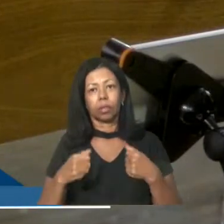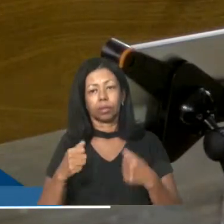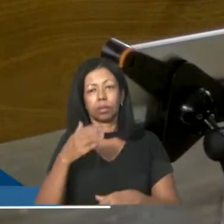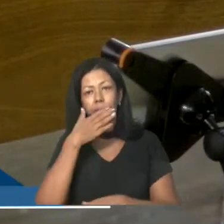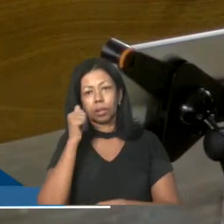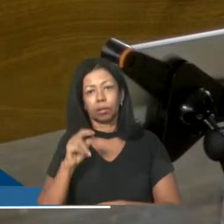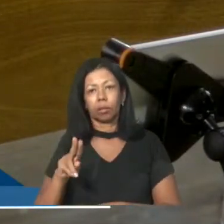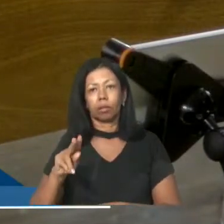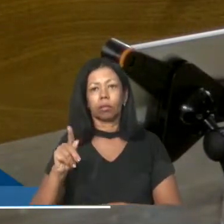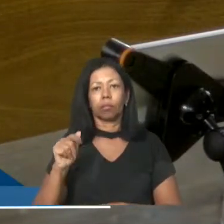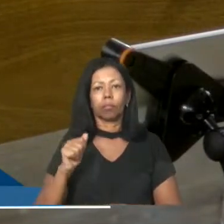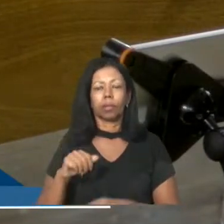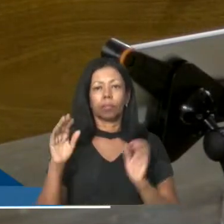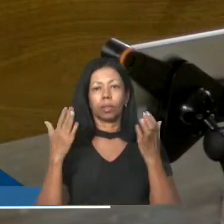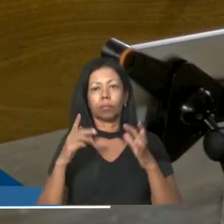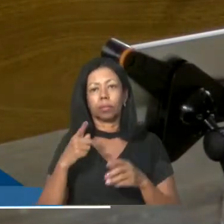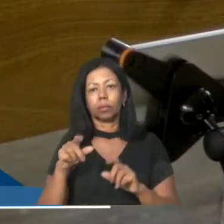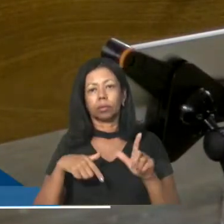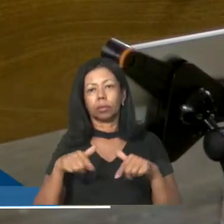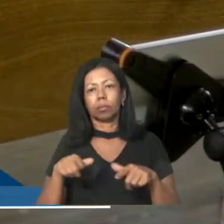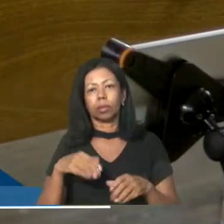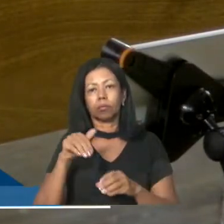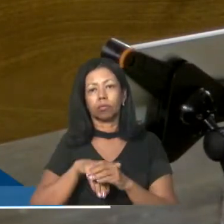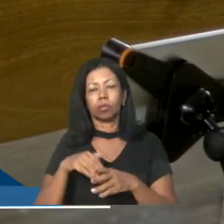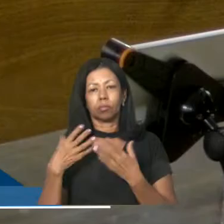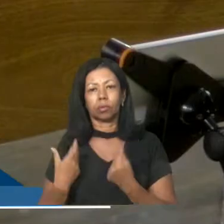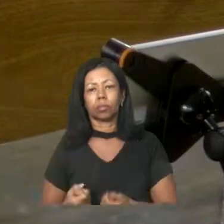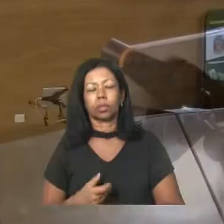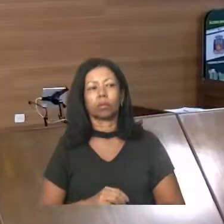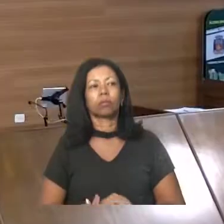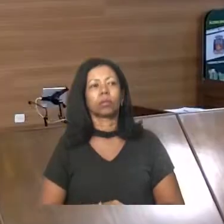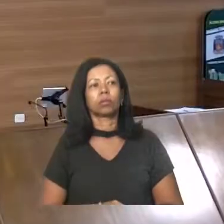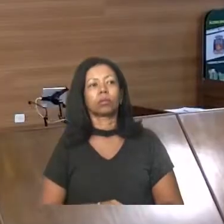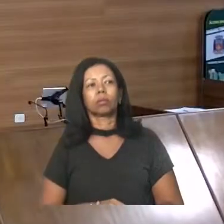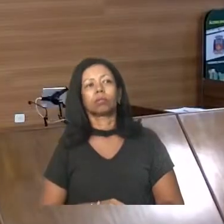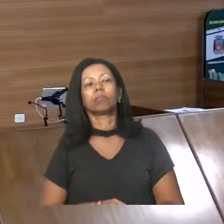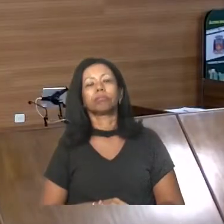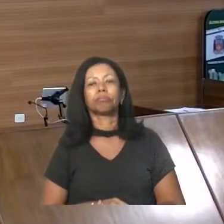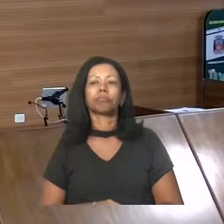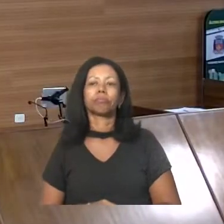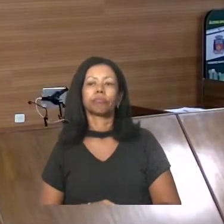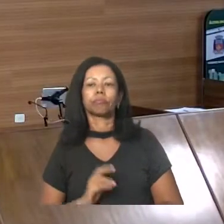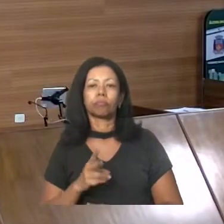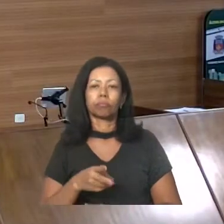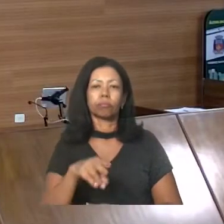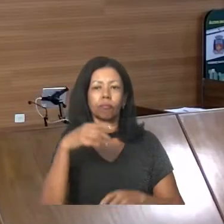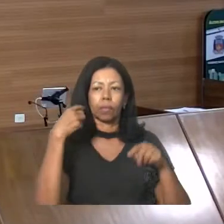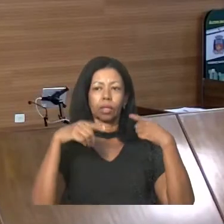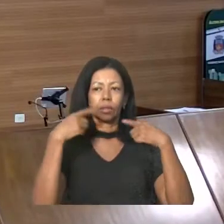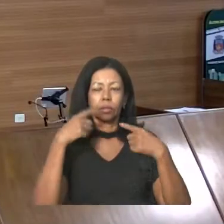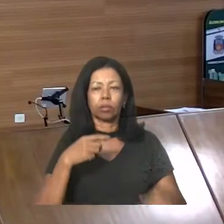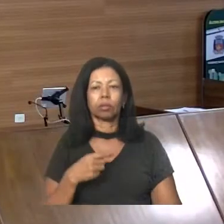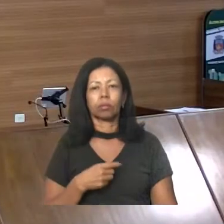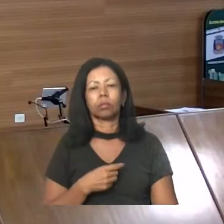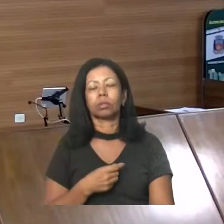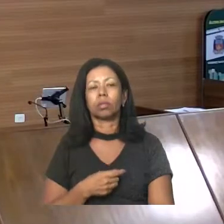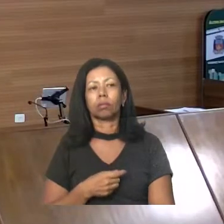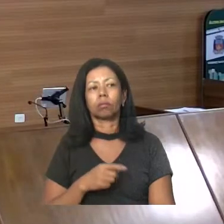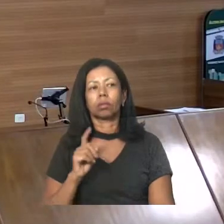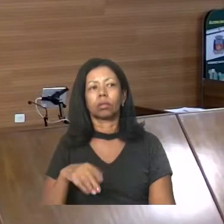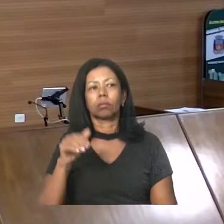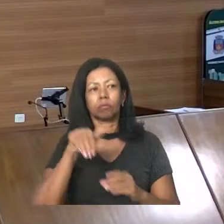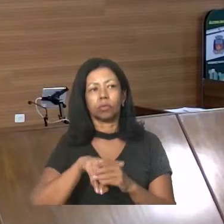E parabéns pelo seu requerimento. Meu voto é favorável e de momento é só, senhor presidente. Continua em discussão. Em